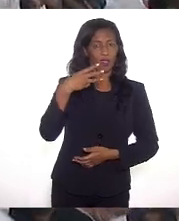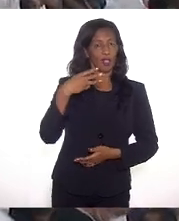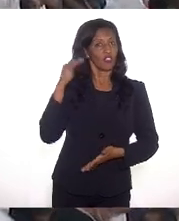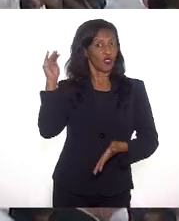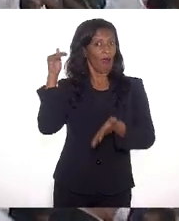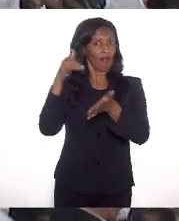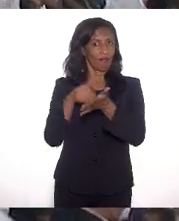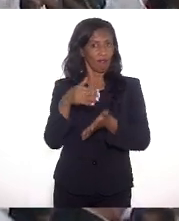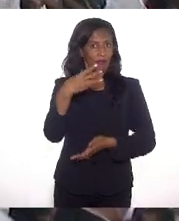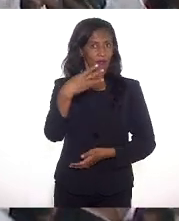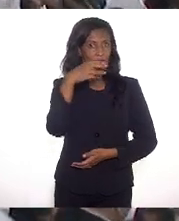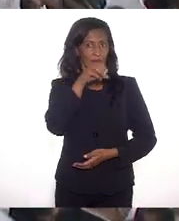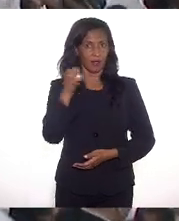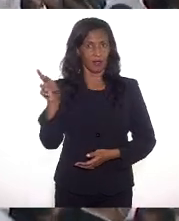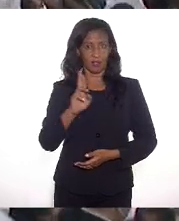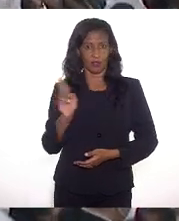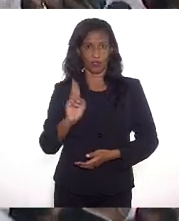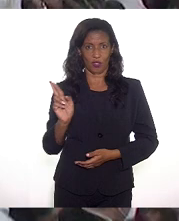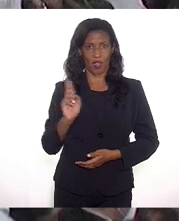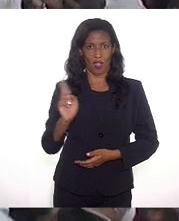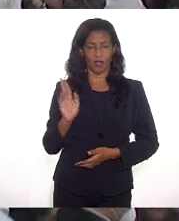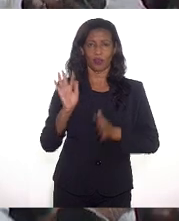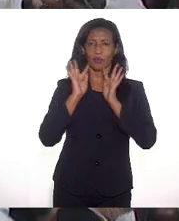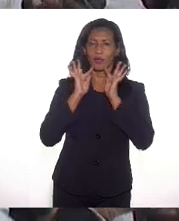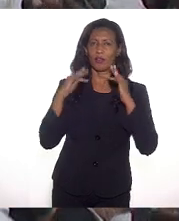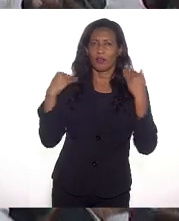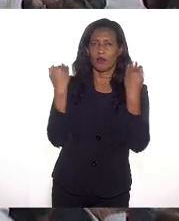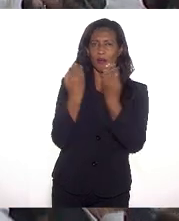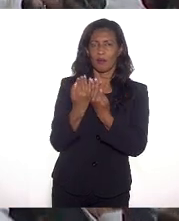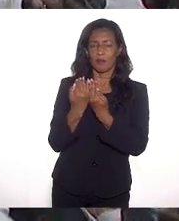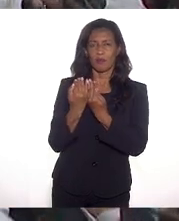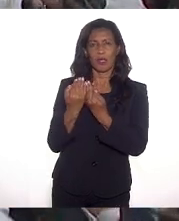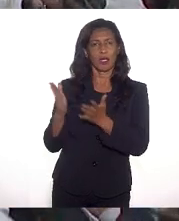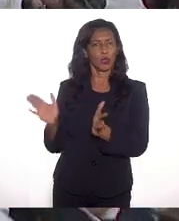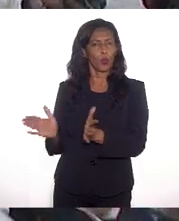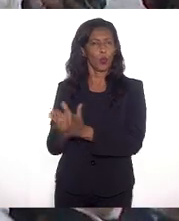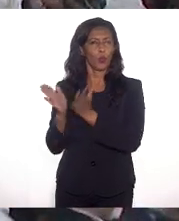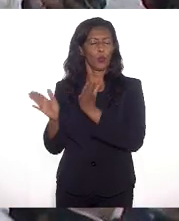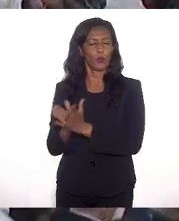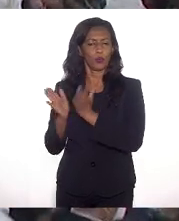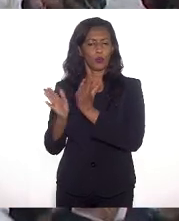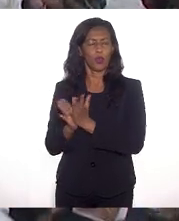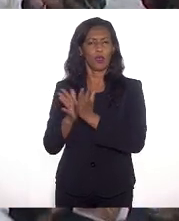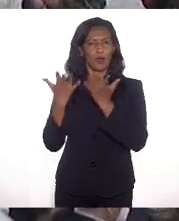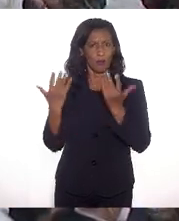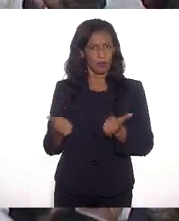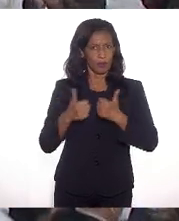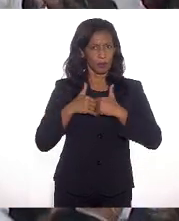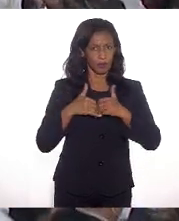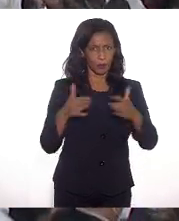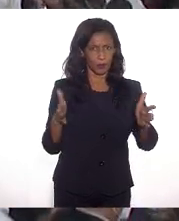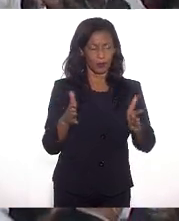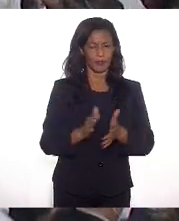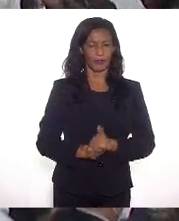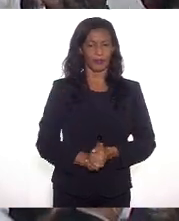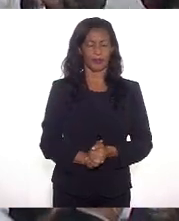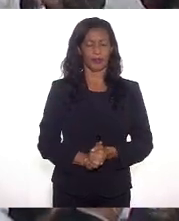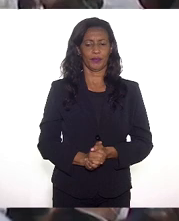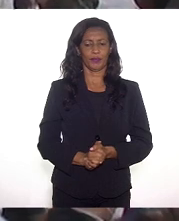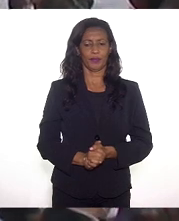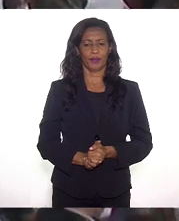até R$ 300 para famílias em vulnerabilidade social aqui no Estado do Rio. Vamos acompanhar a cerimônia.